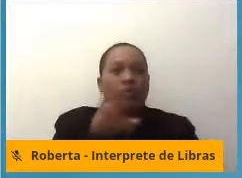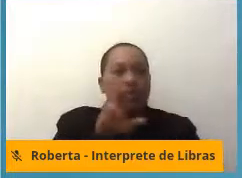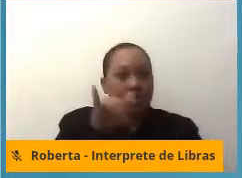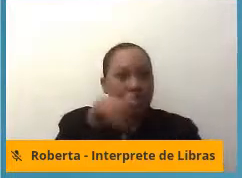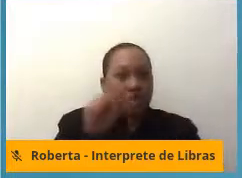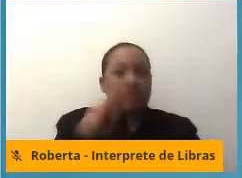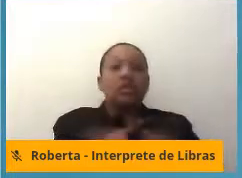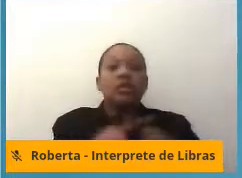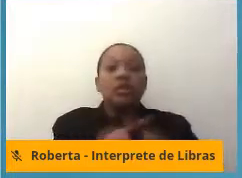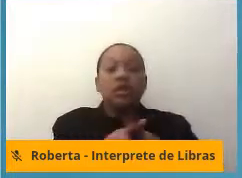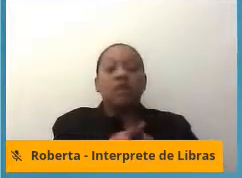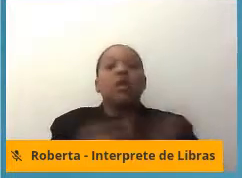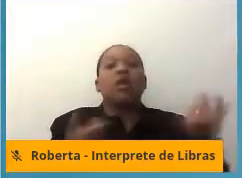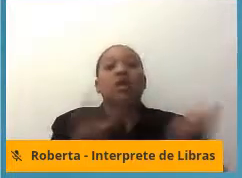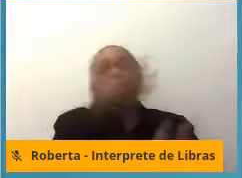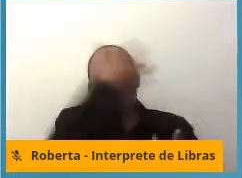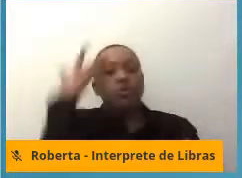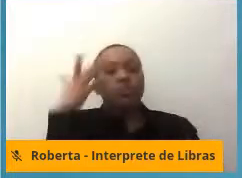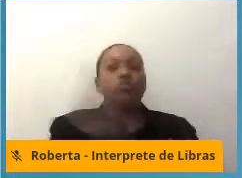exame que mostra